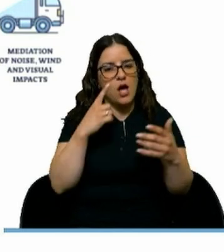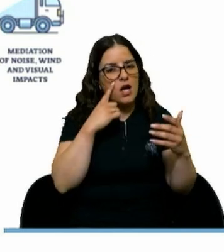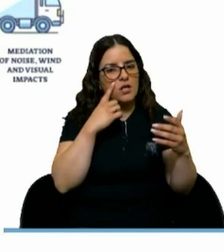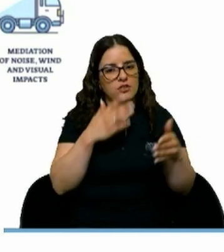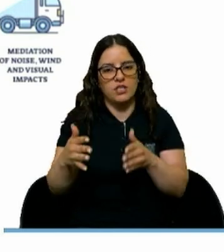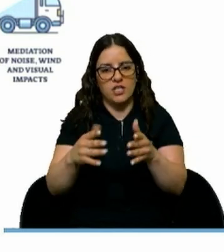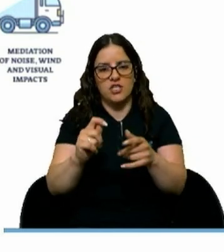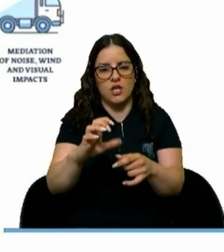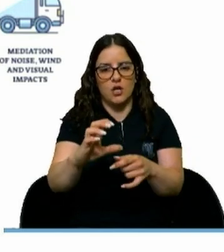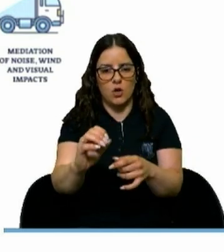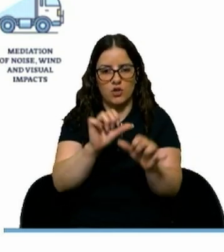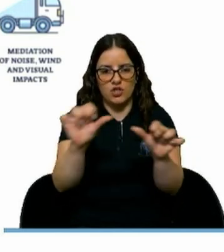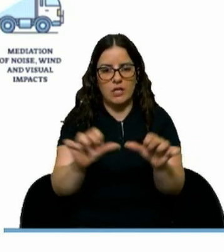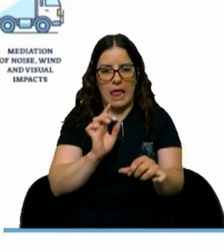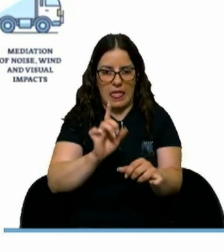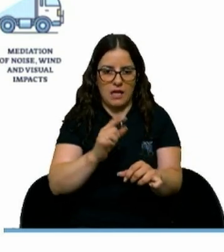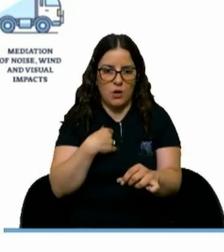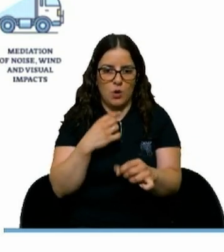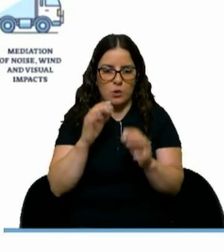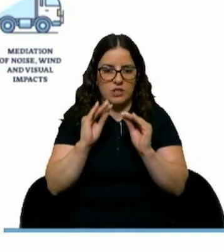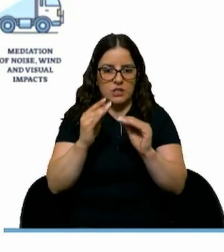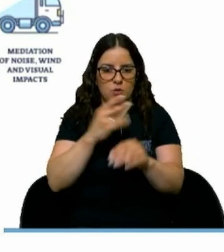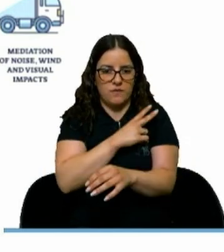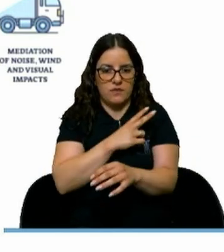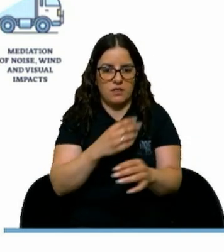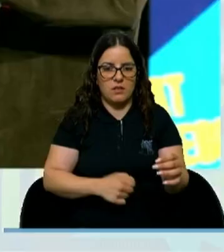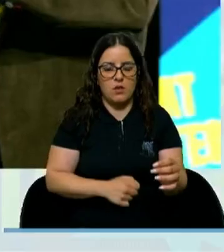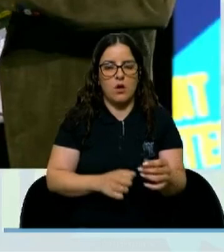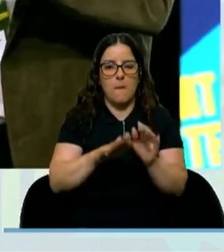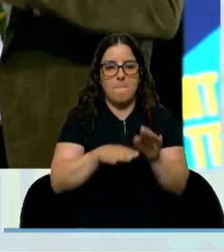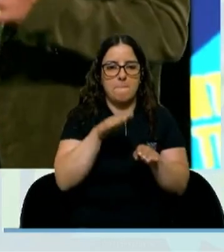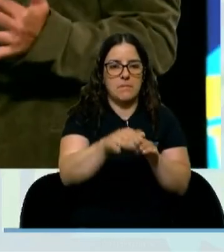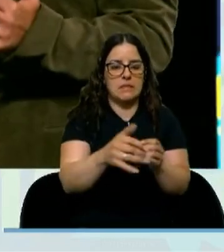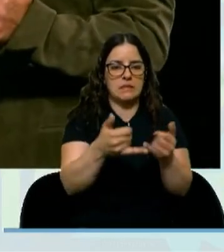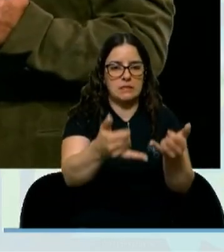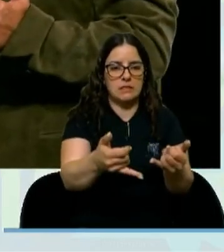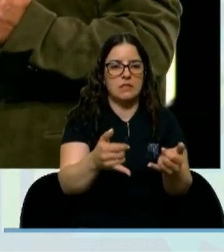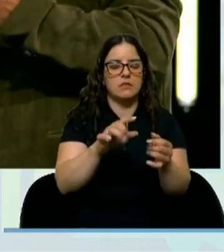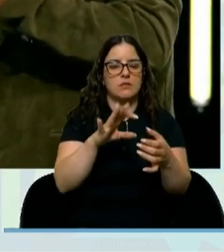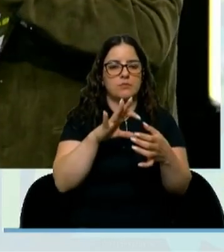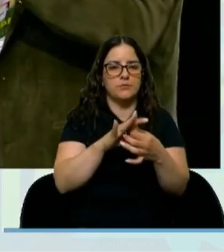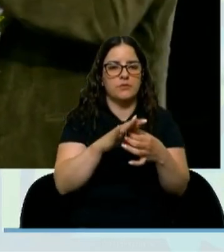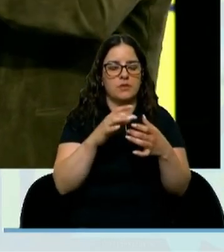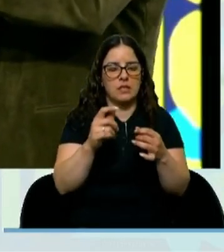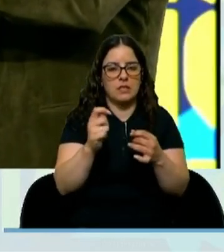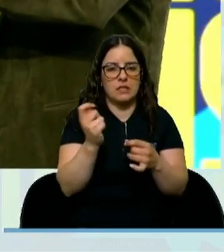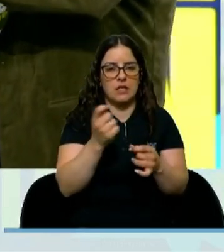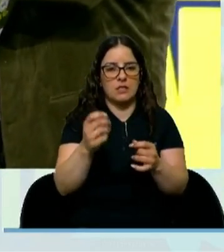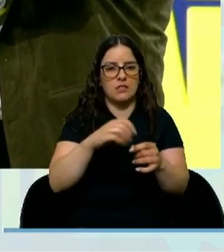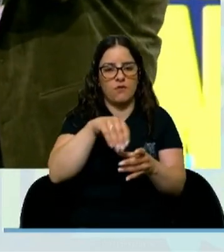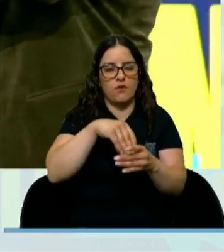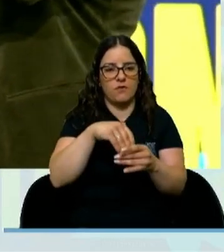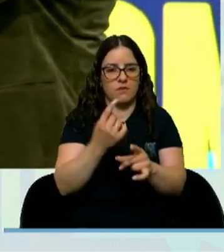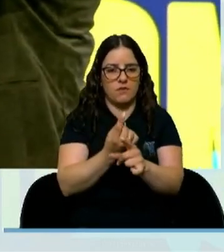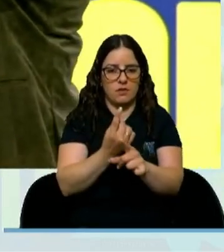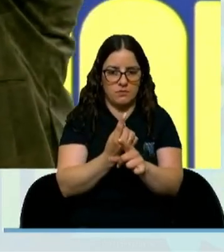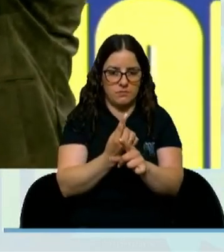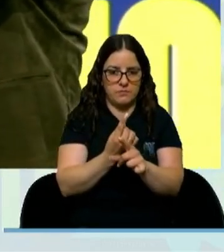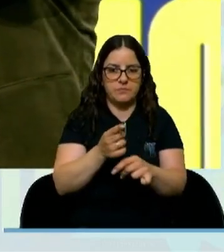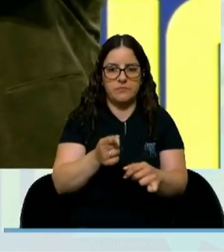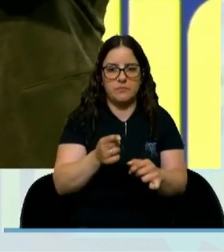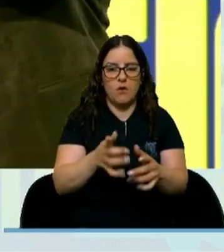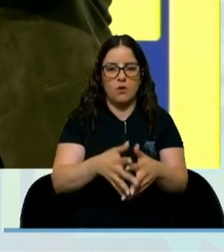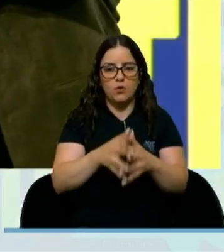Católica. E qual vai ser o passo seguinte do equilíbrio das várias entidades envolvidas? Estamos à espera que